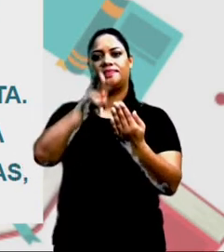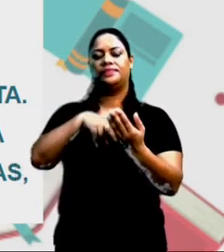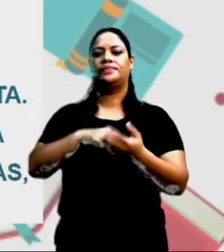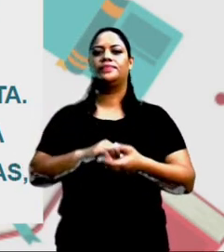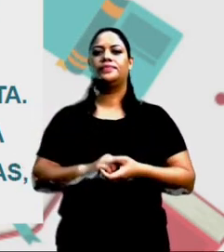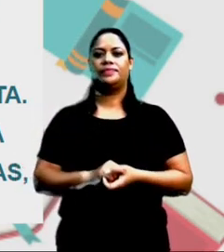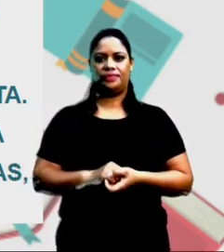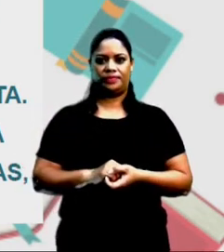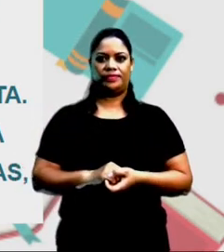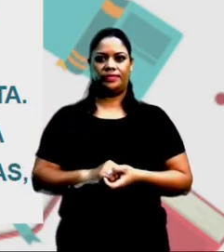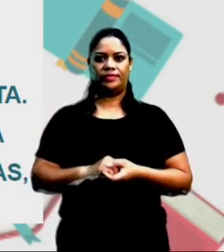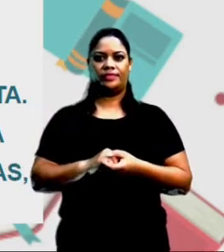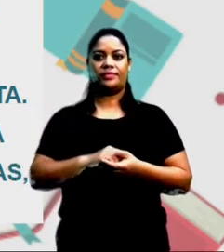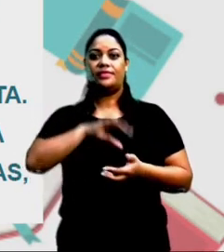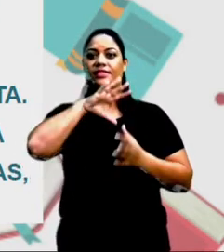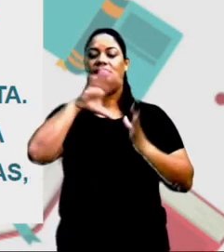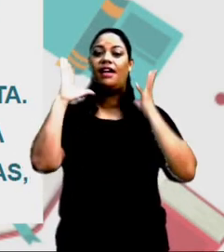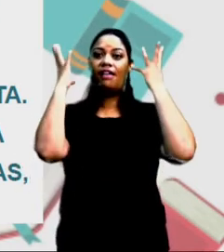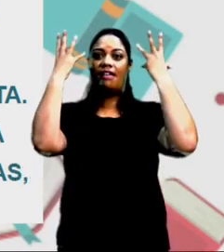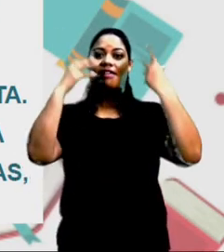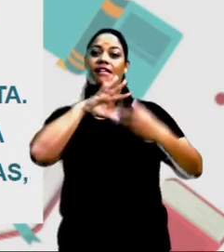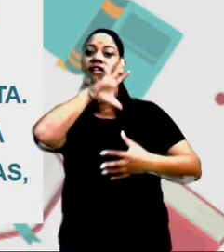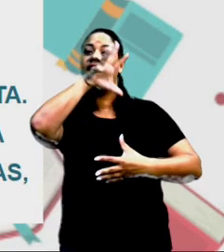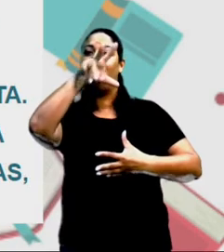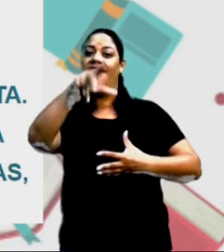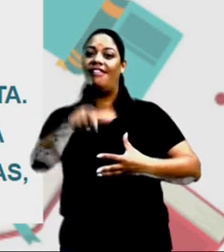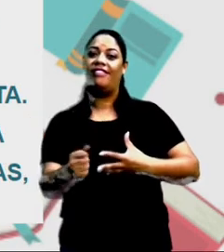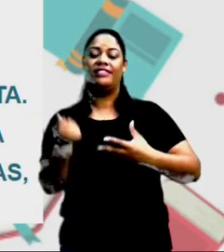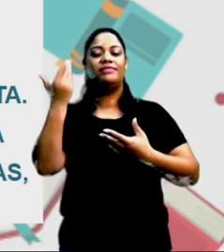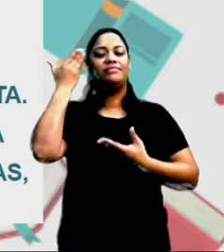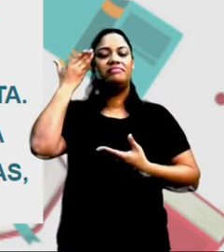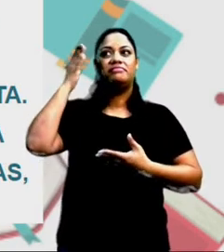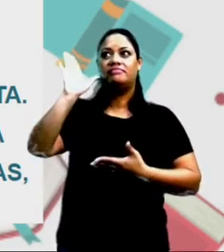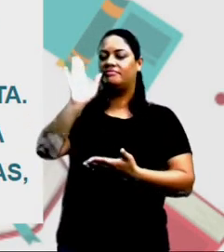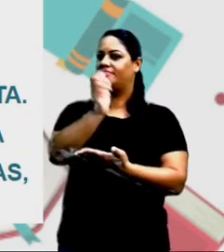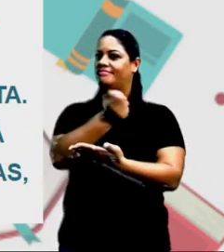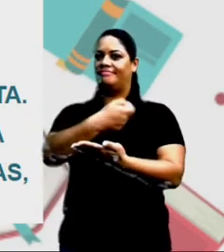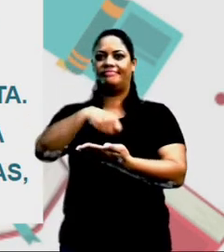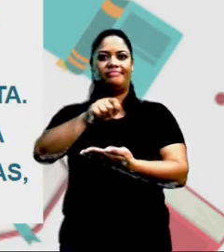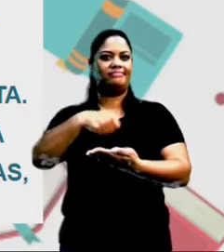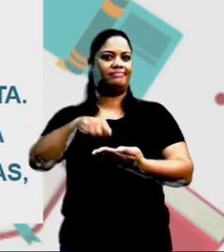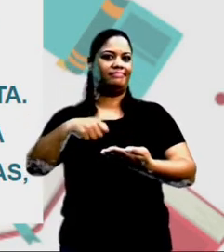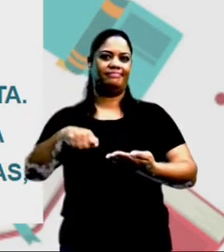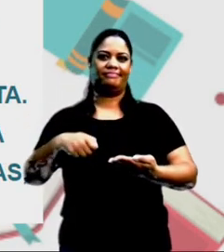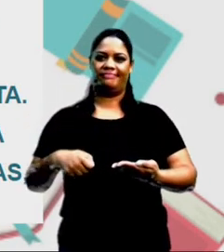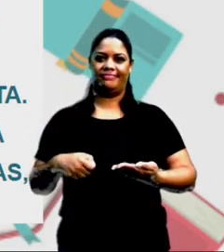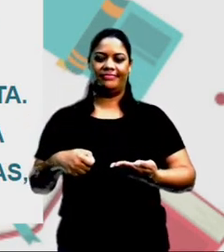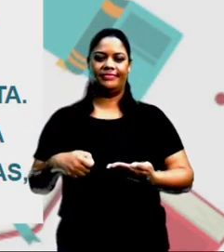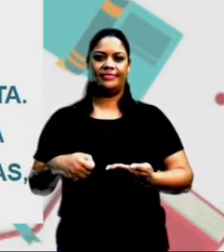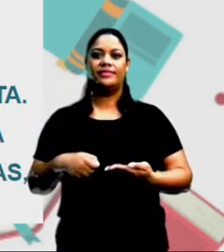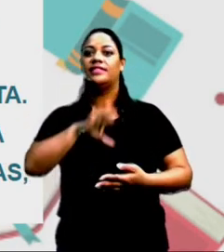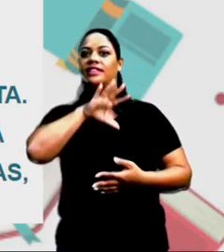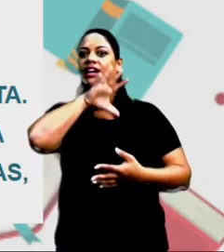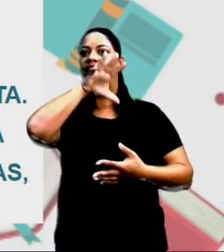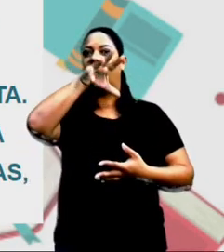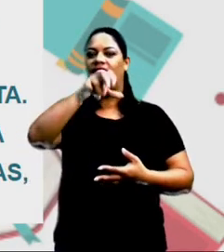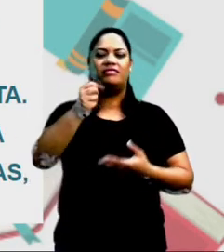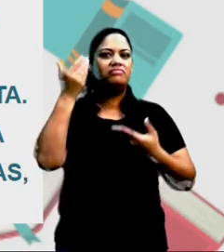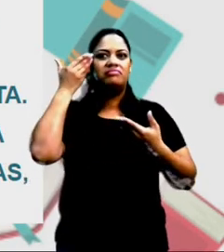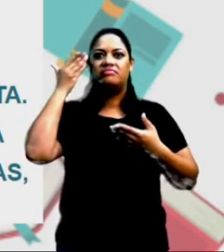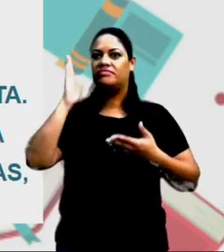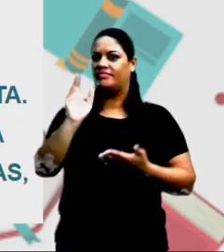O leão... que não sabia escrever. O leão não sabia